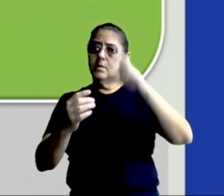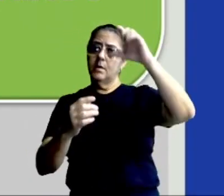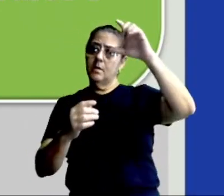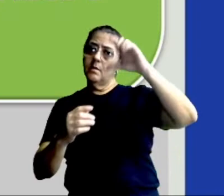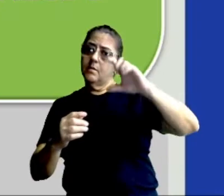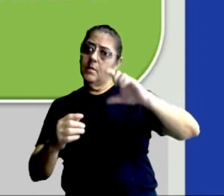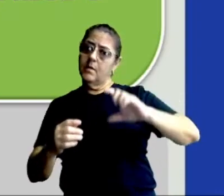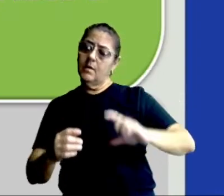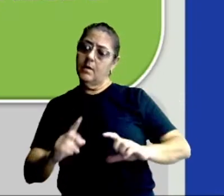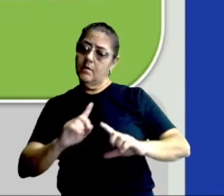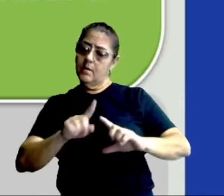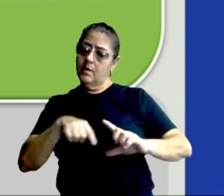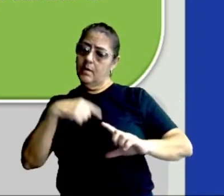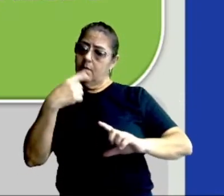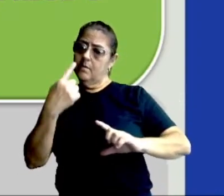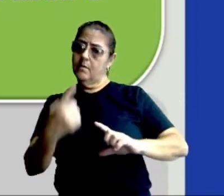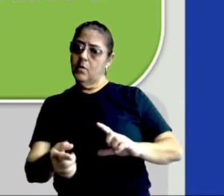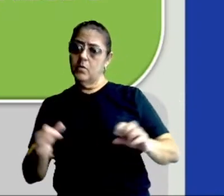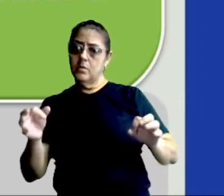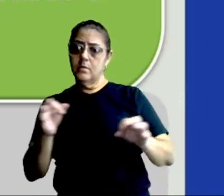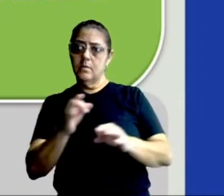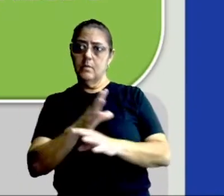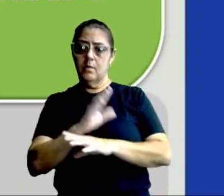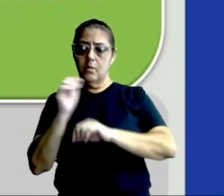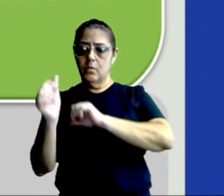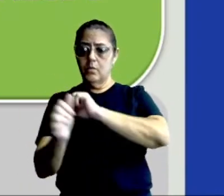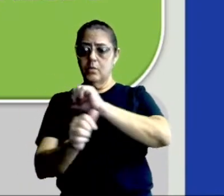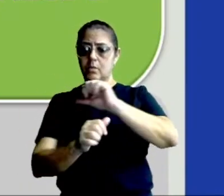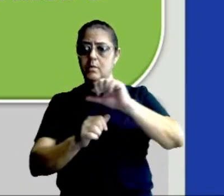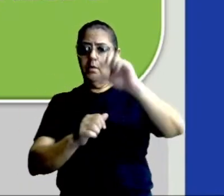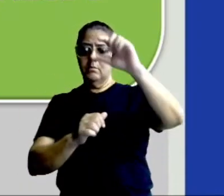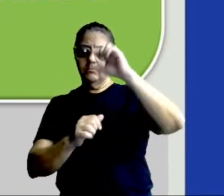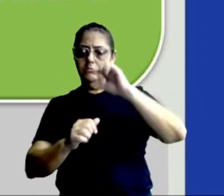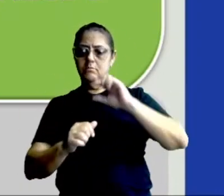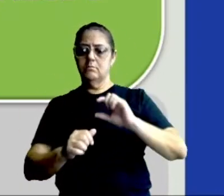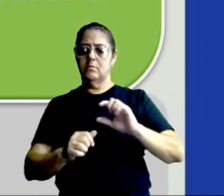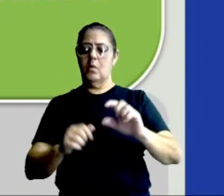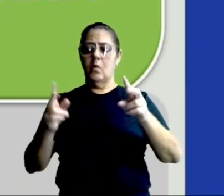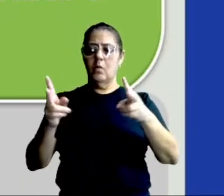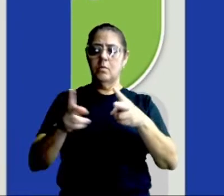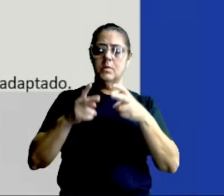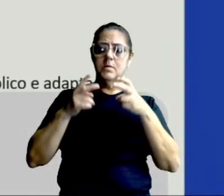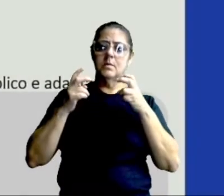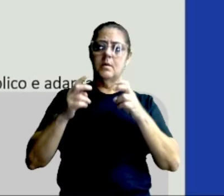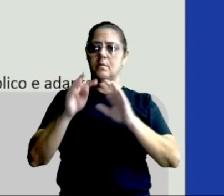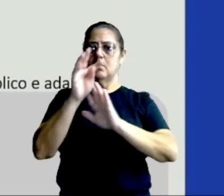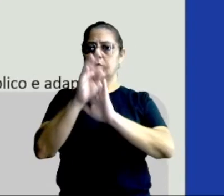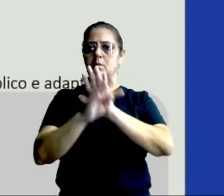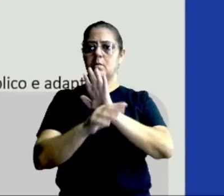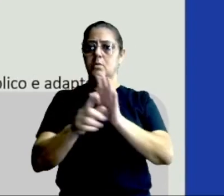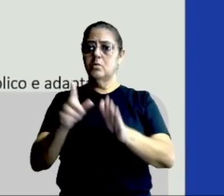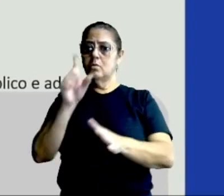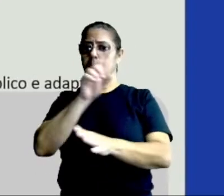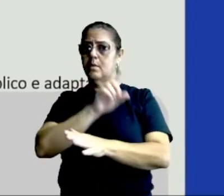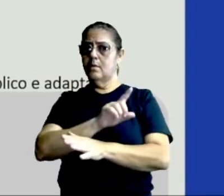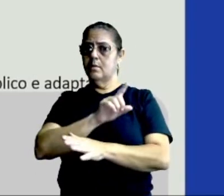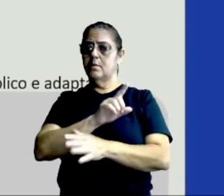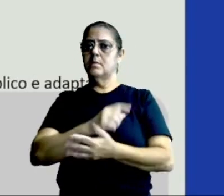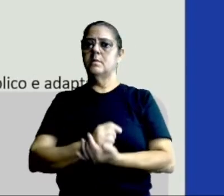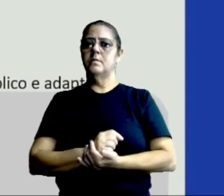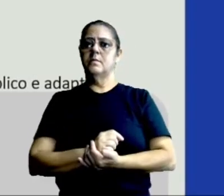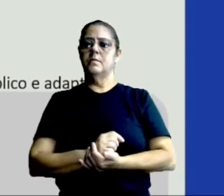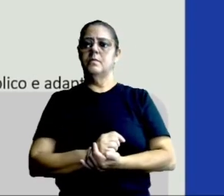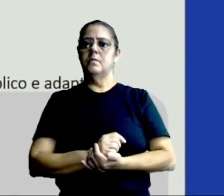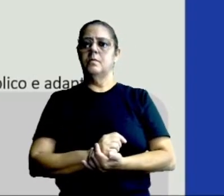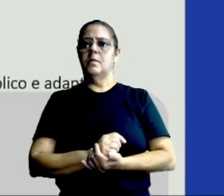cada parágrafo e após terminal mudar de linha Então se observa no texto anterior você pode